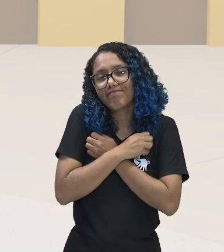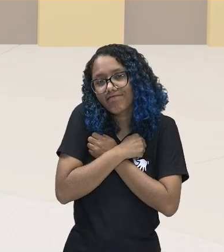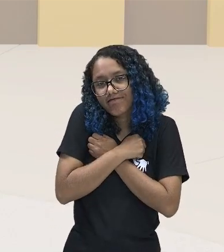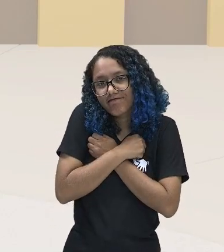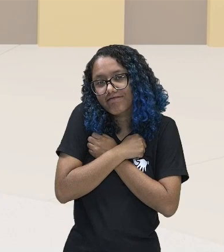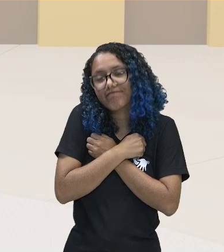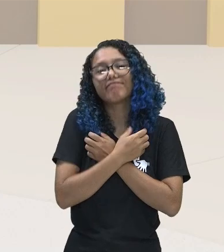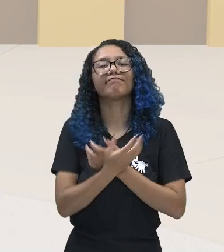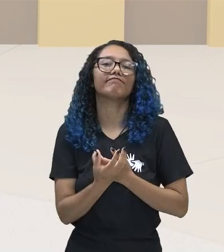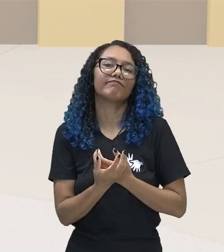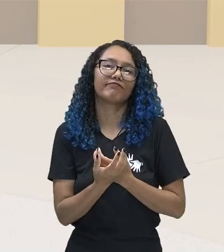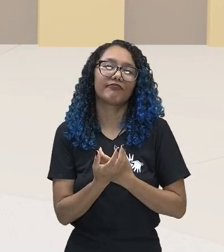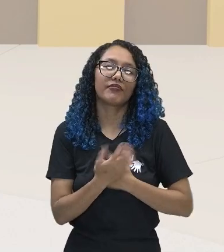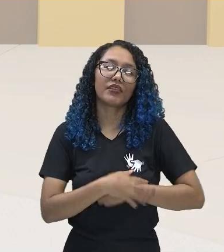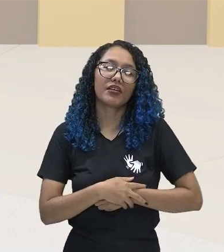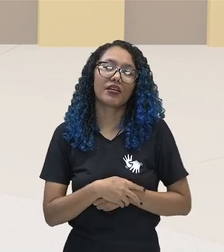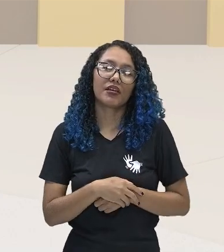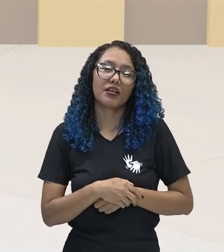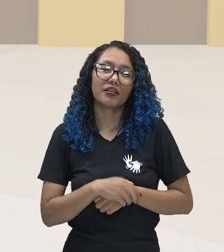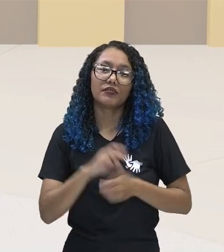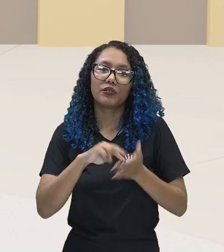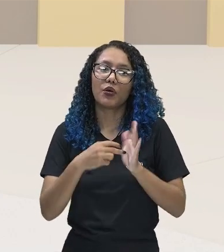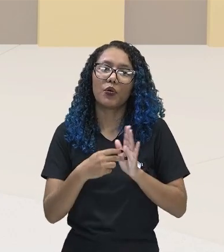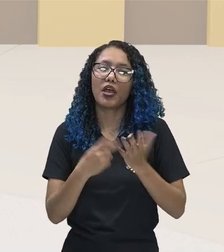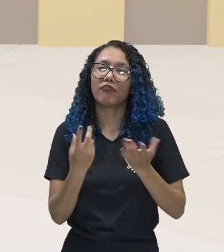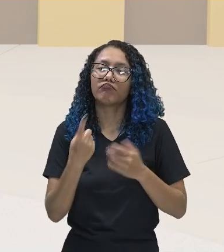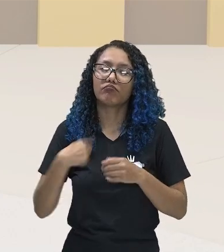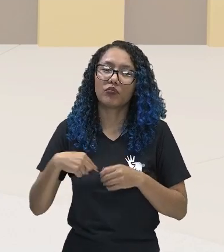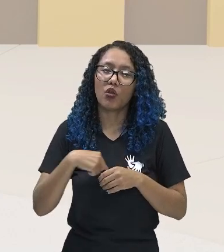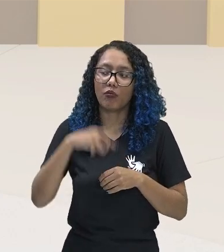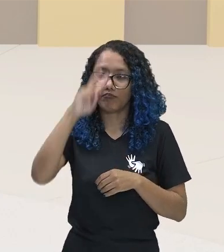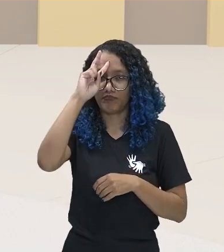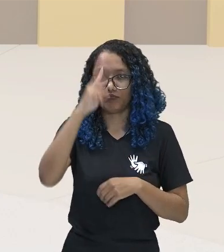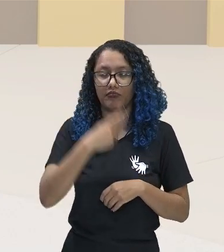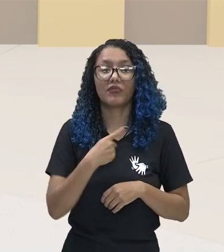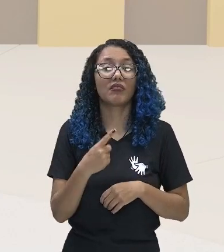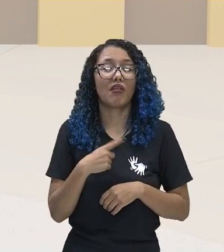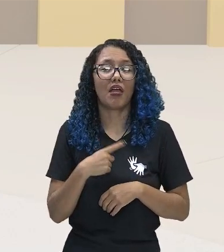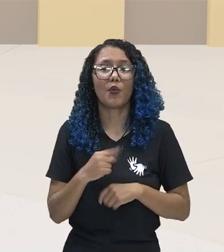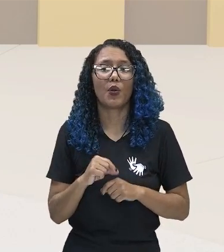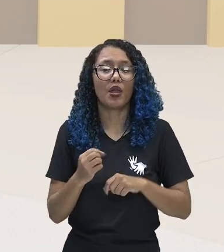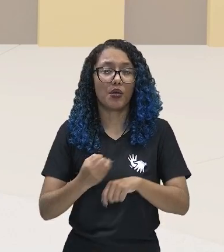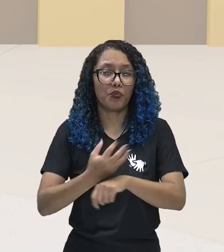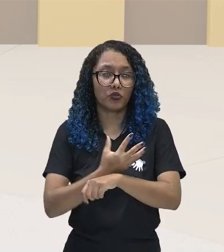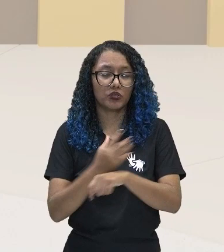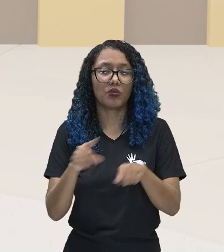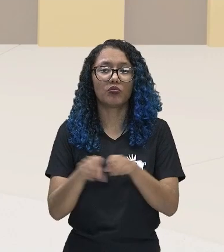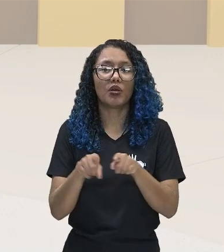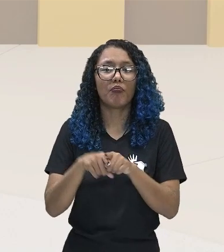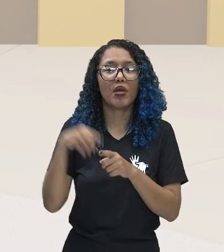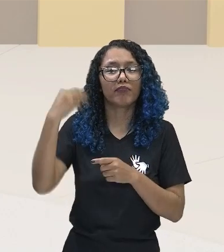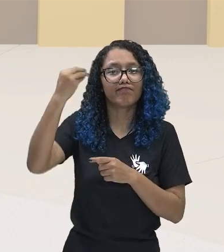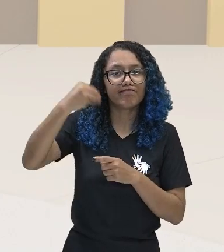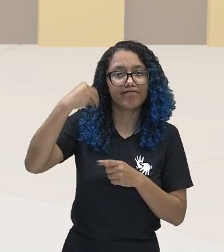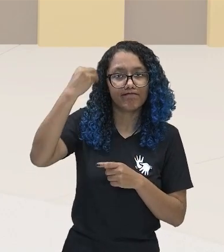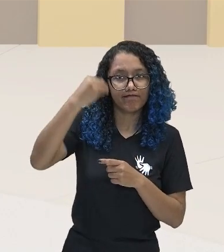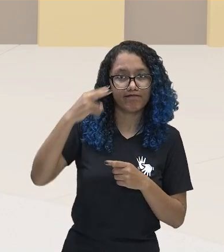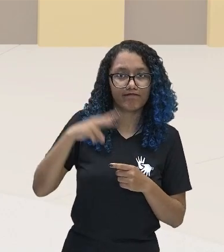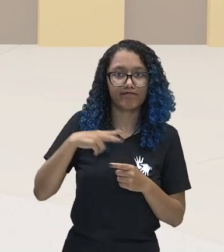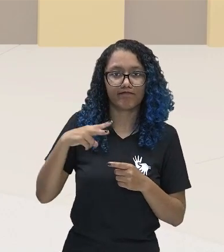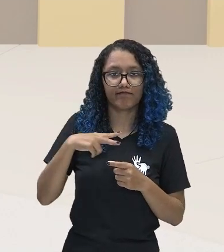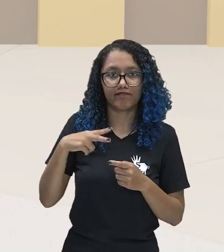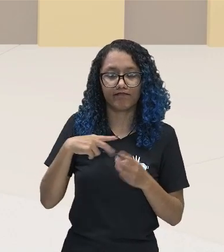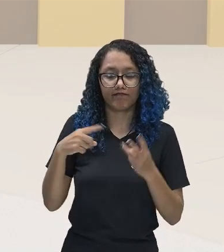estamos falando de nós mesmos. Ela é composta por emoções, por experiências pessoais,